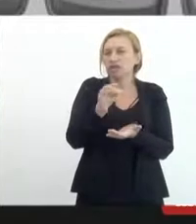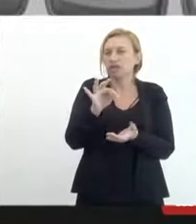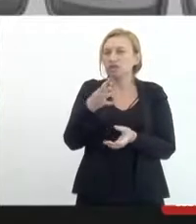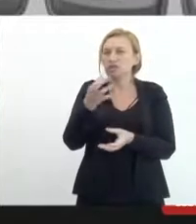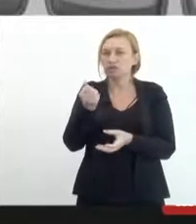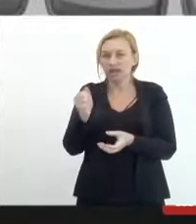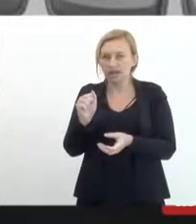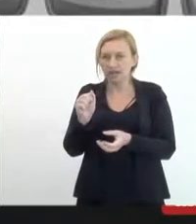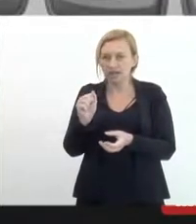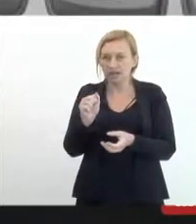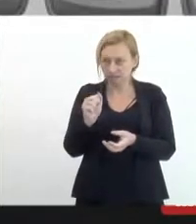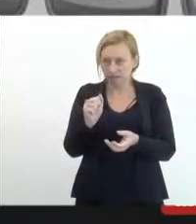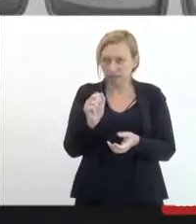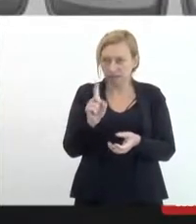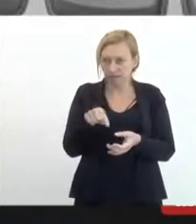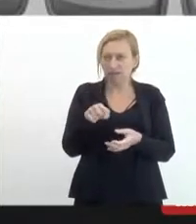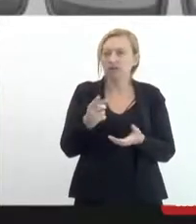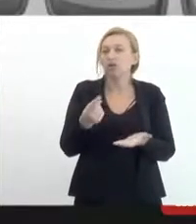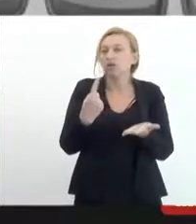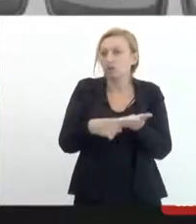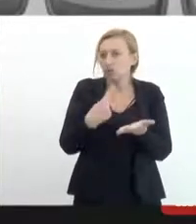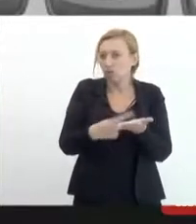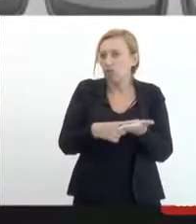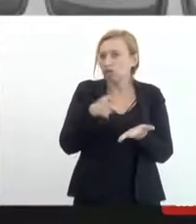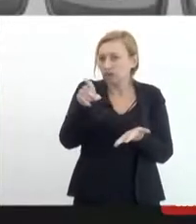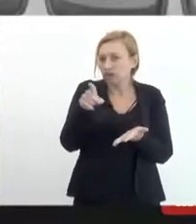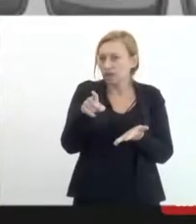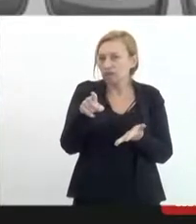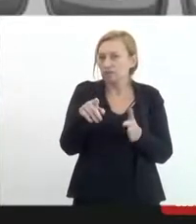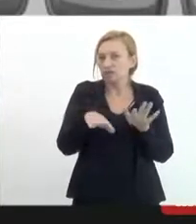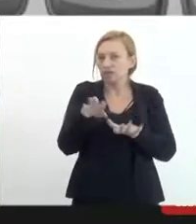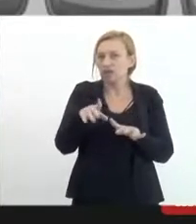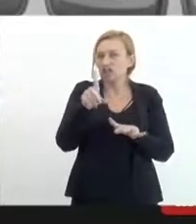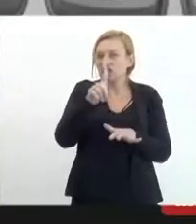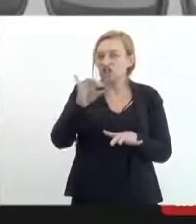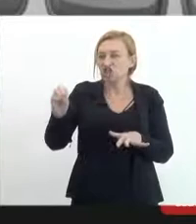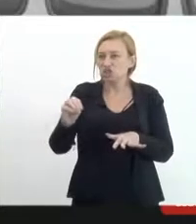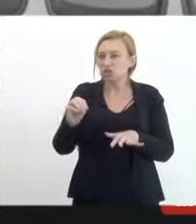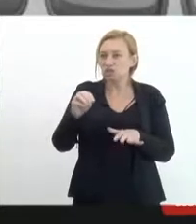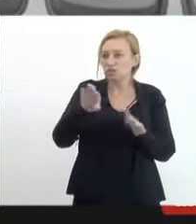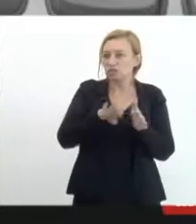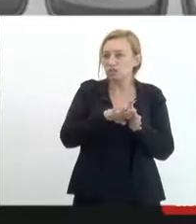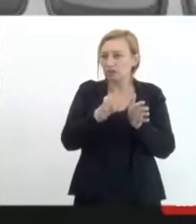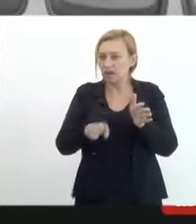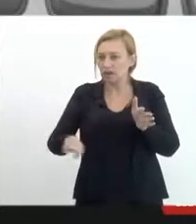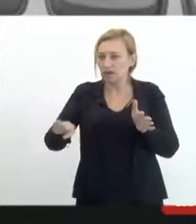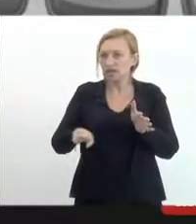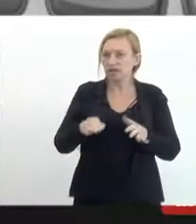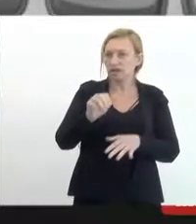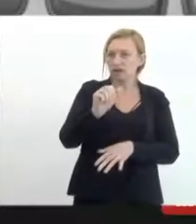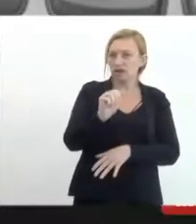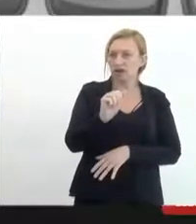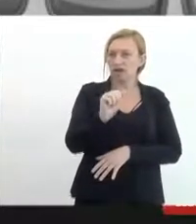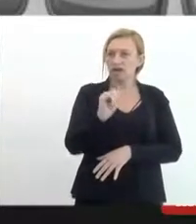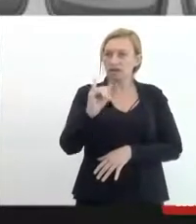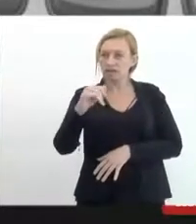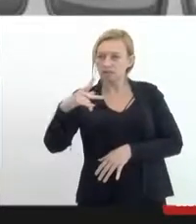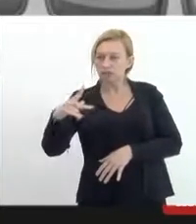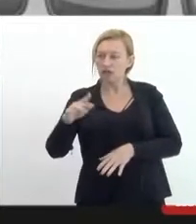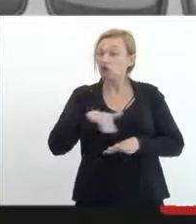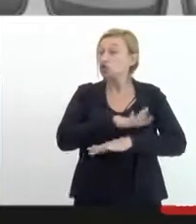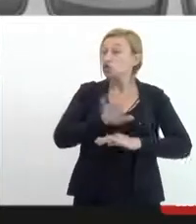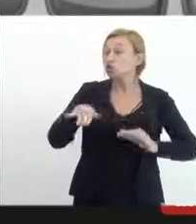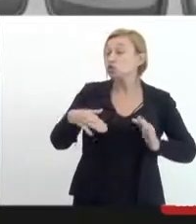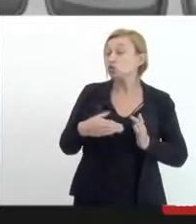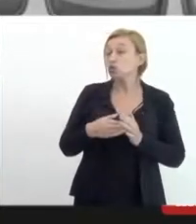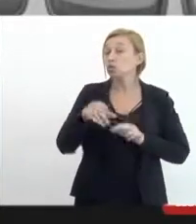falando basicamente do acordo aí associado ao diesel marítimo consumido nas embarcações do EIP. Então, toda tomada